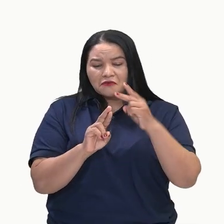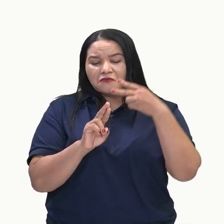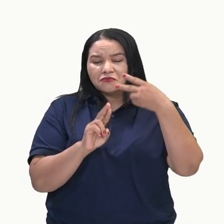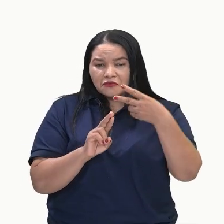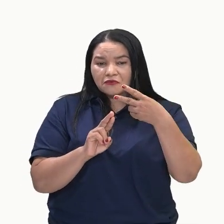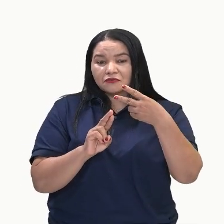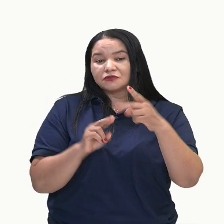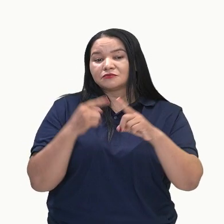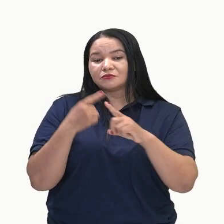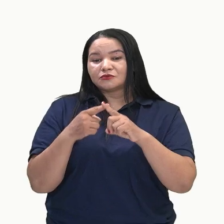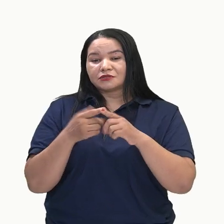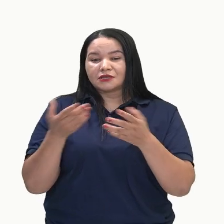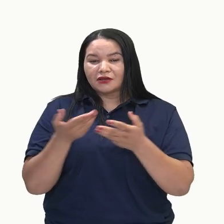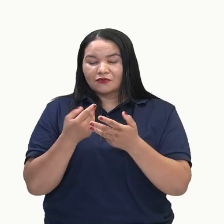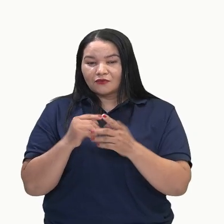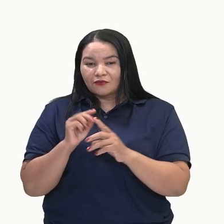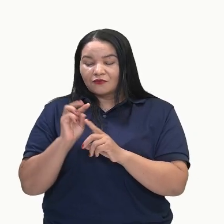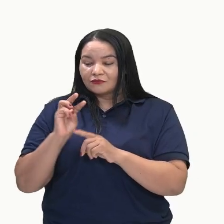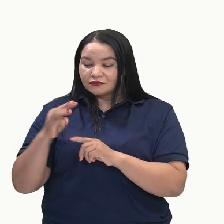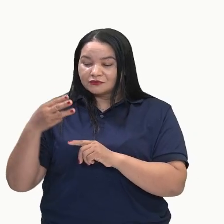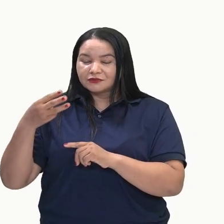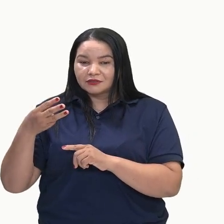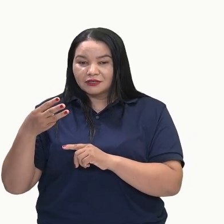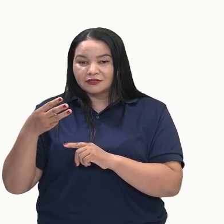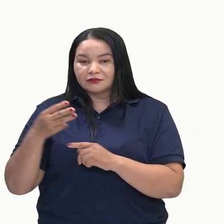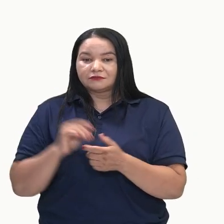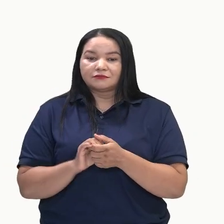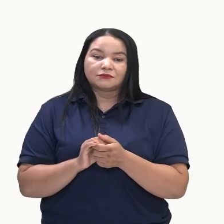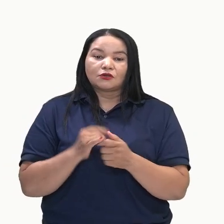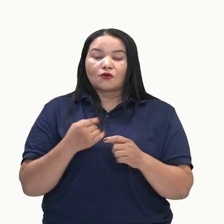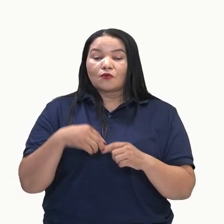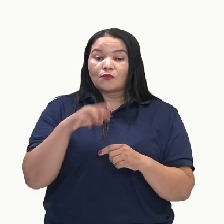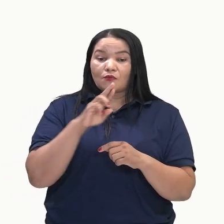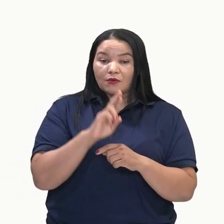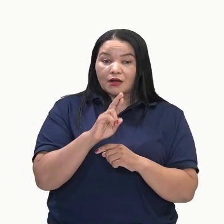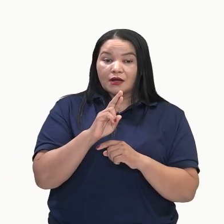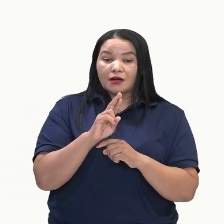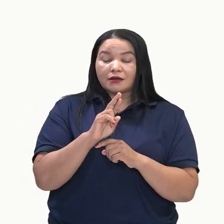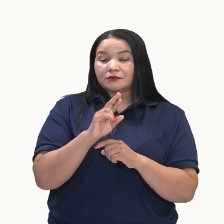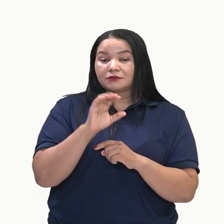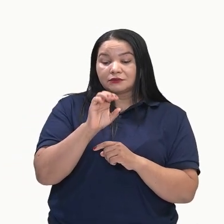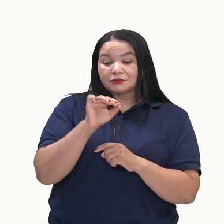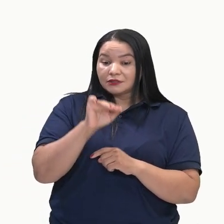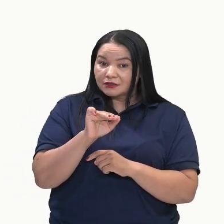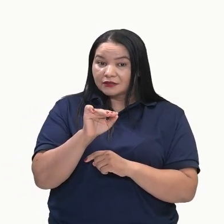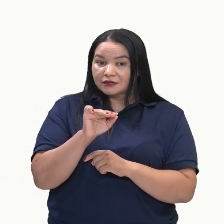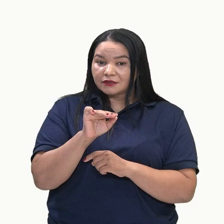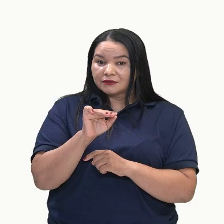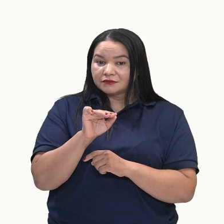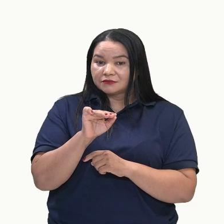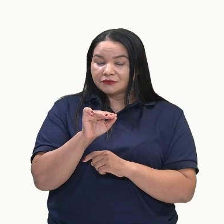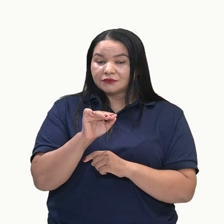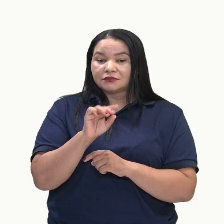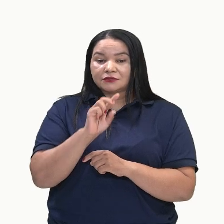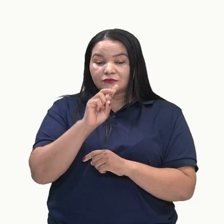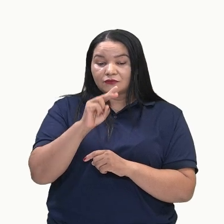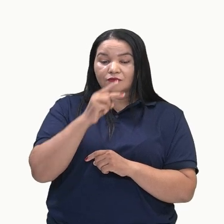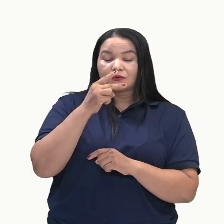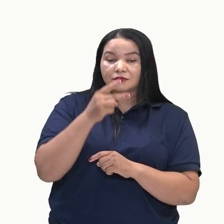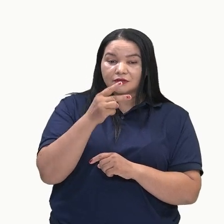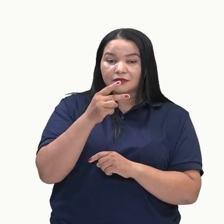3? Não esquece que tanto o raio quanto a altura estão em centímetro. Então, aqui vai ser ao